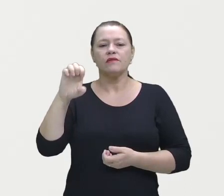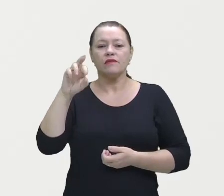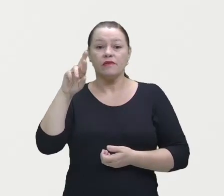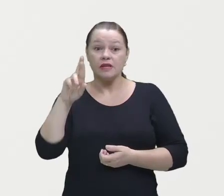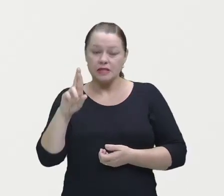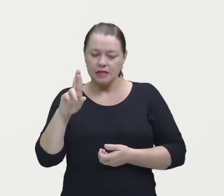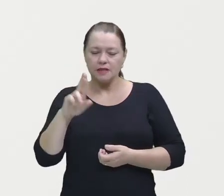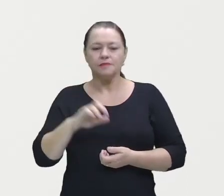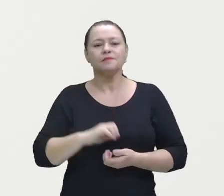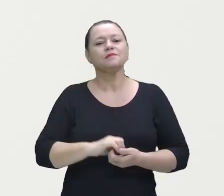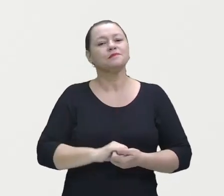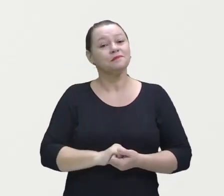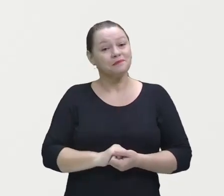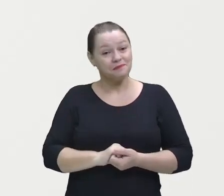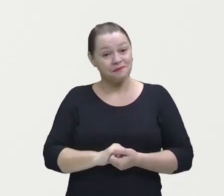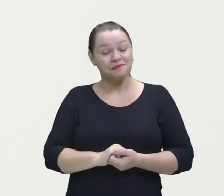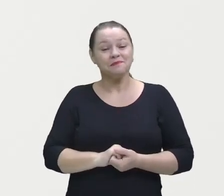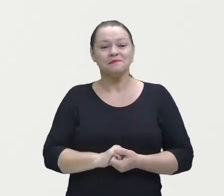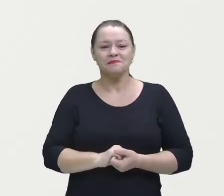fazer.